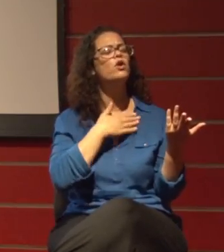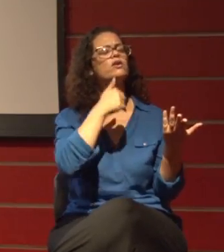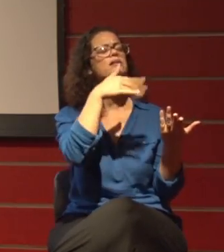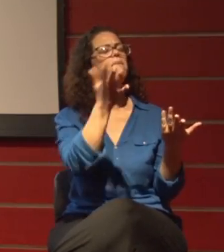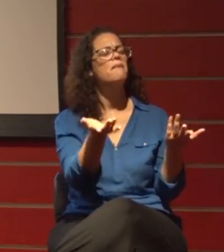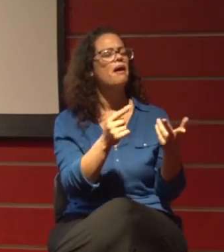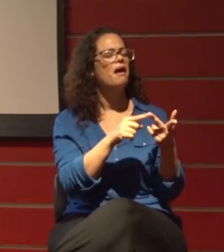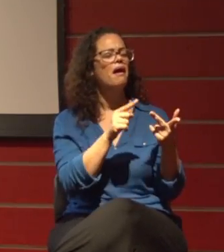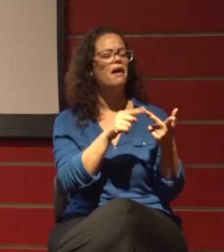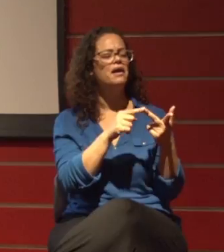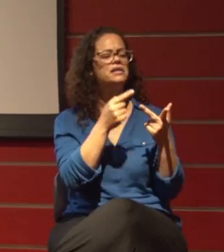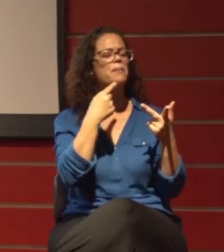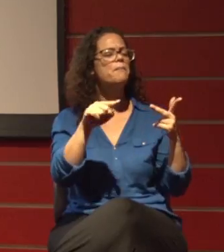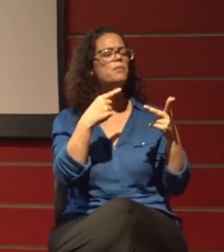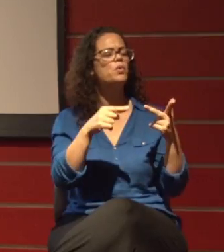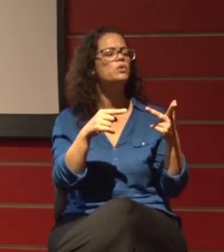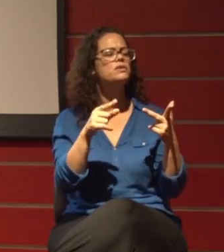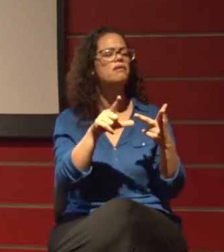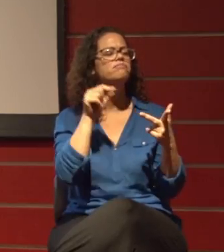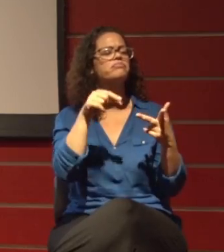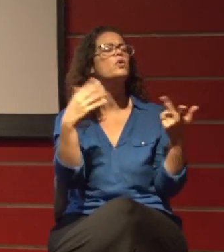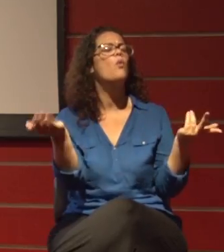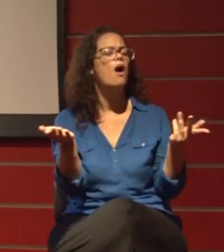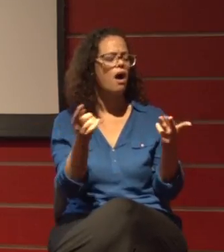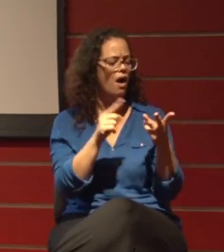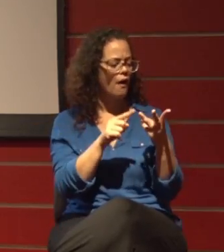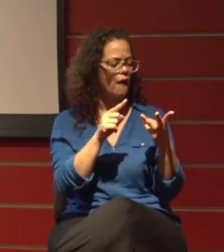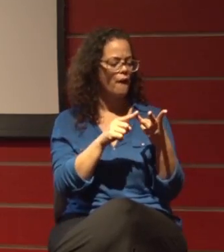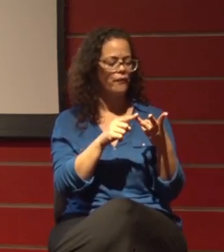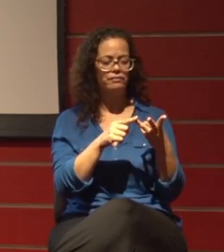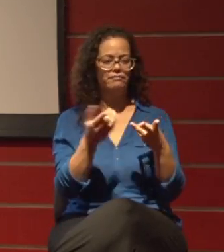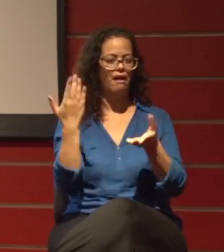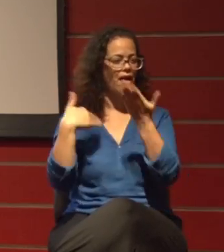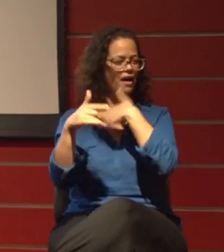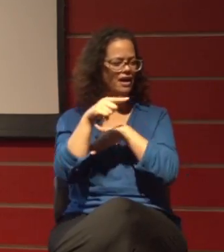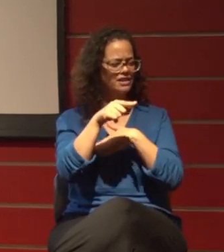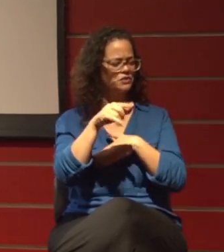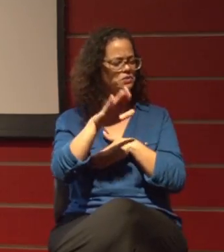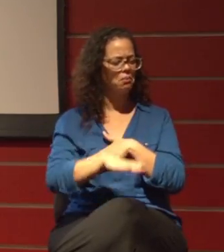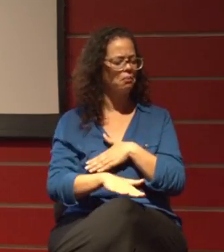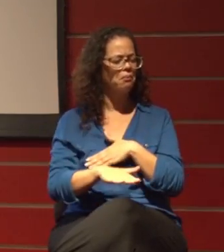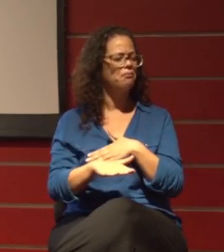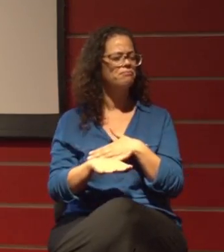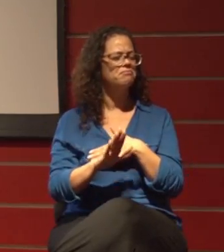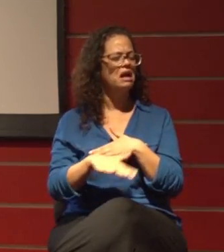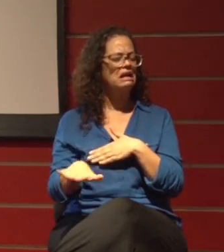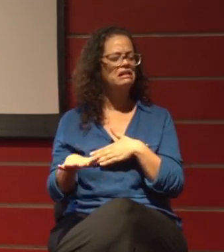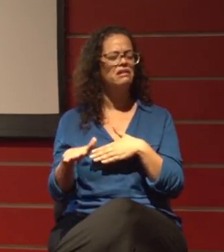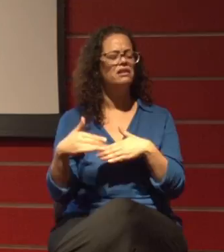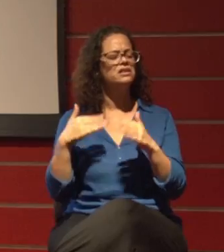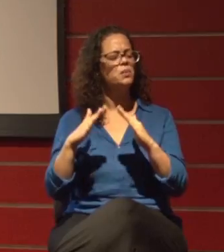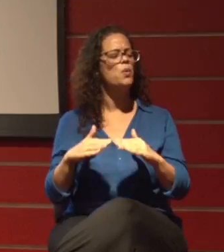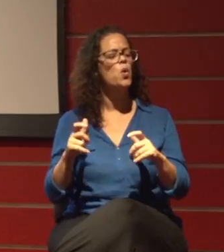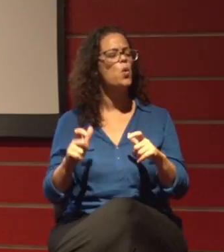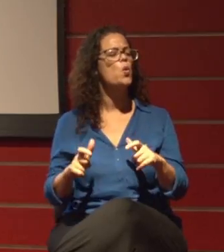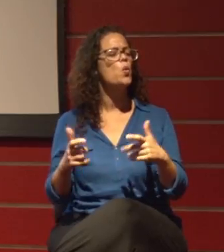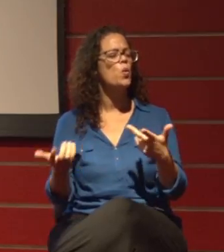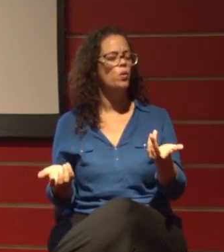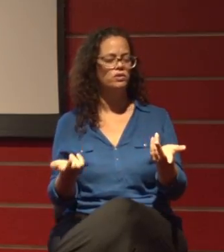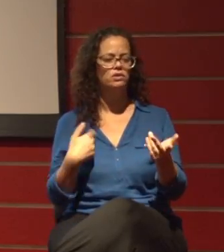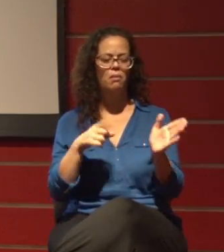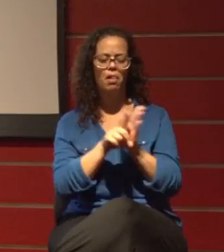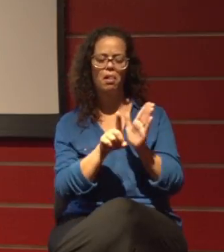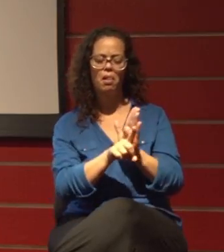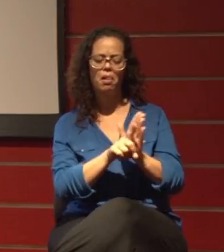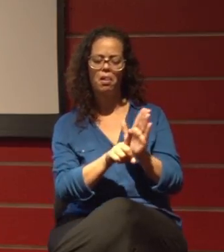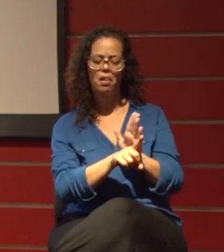infância onde né então isso pra ficção e eu acho que é seria legal também